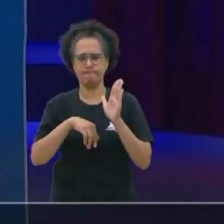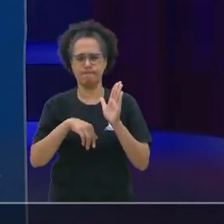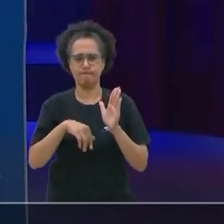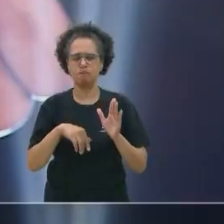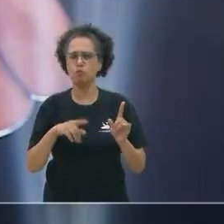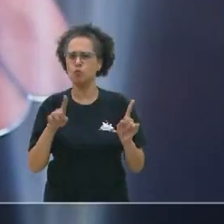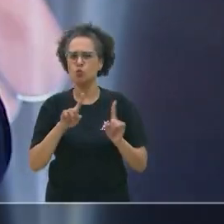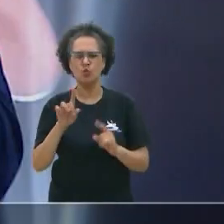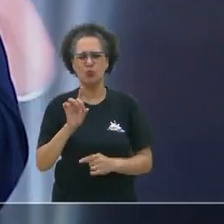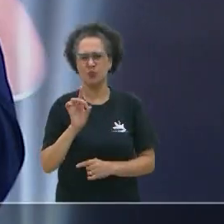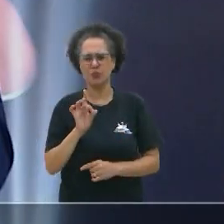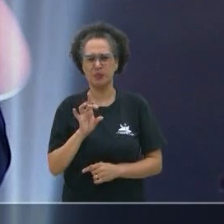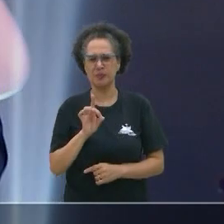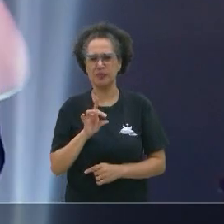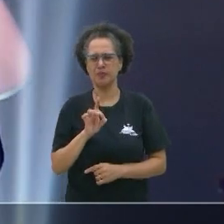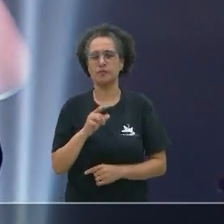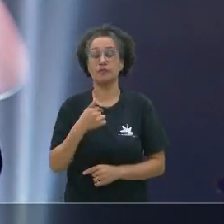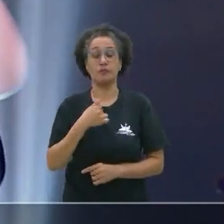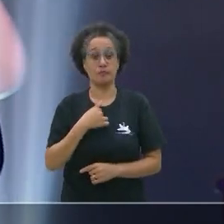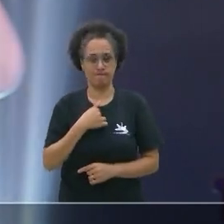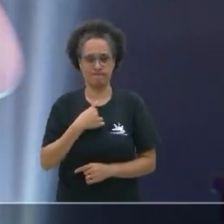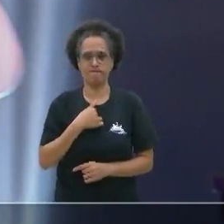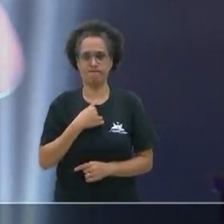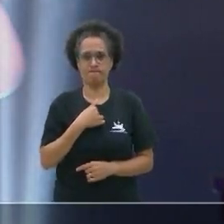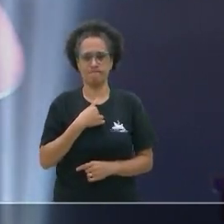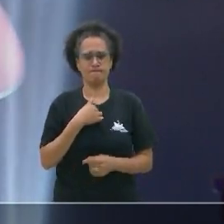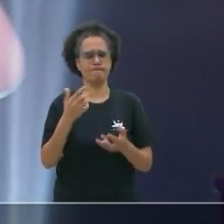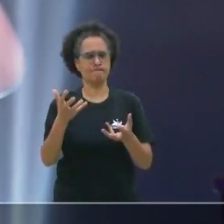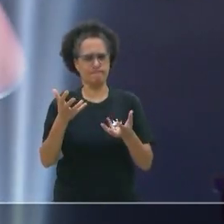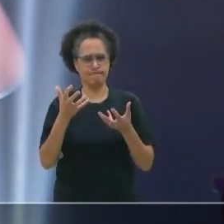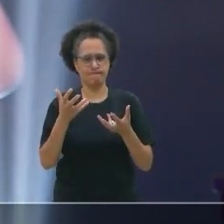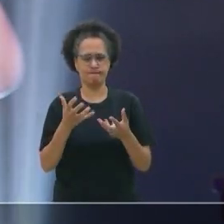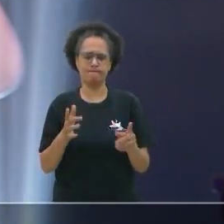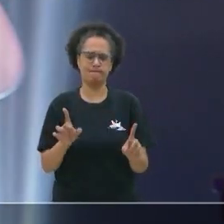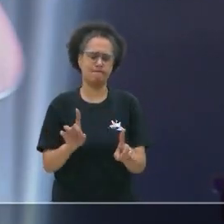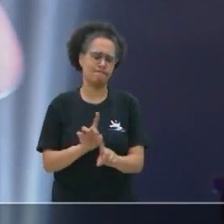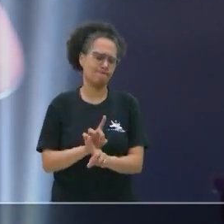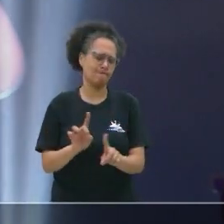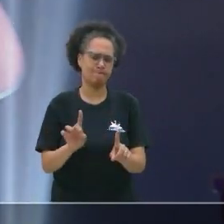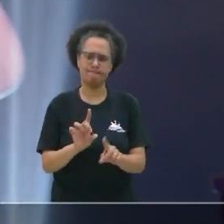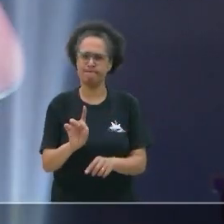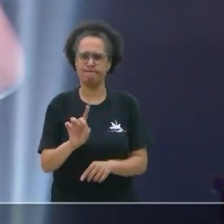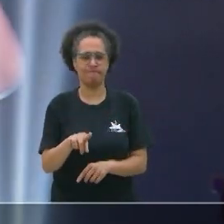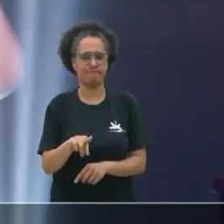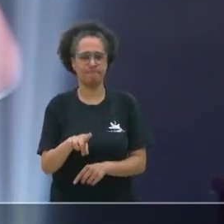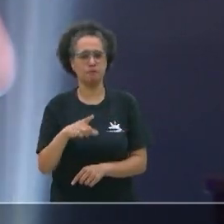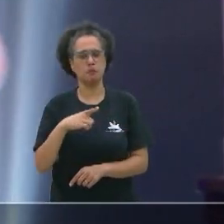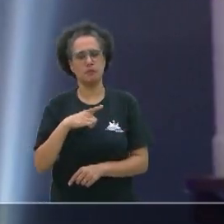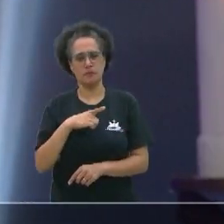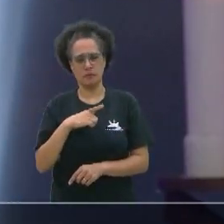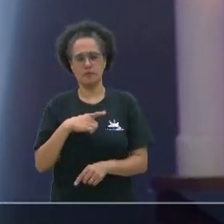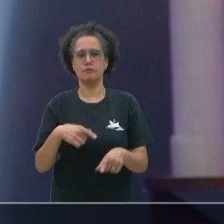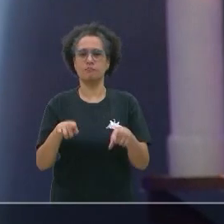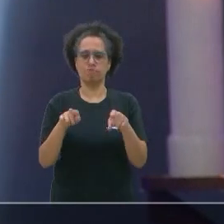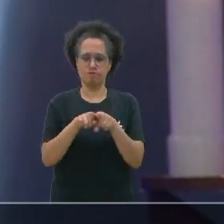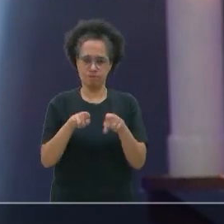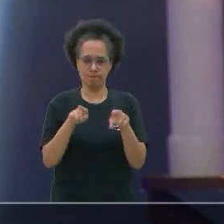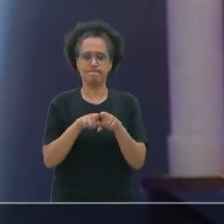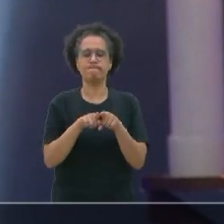Não basta eu querer, eu tenho que também